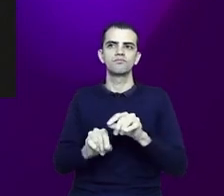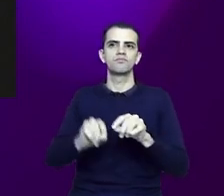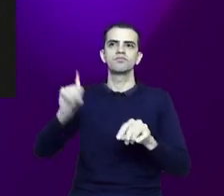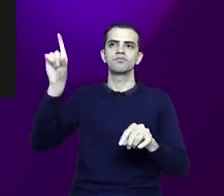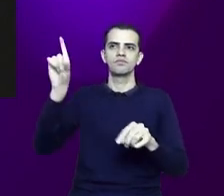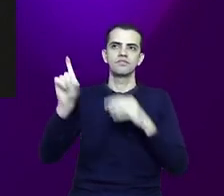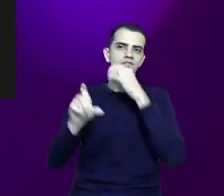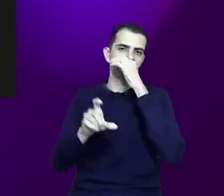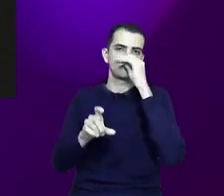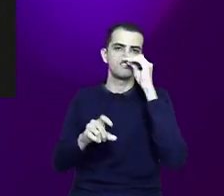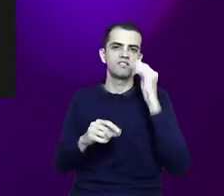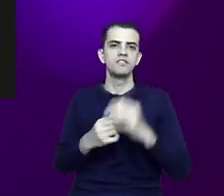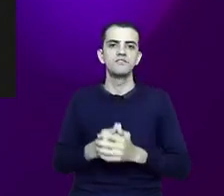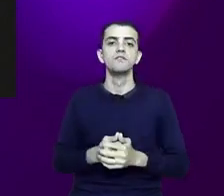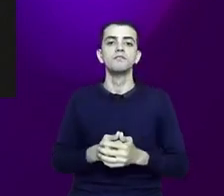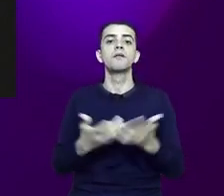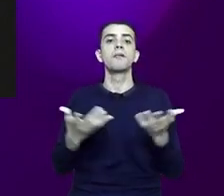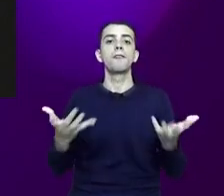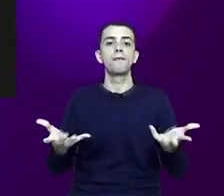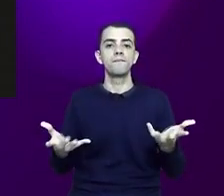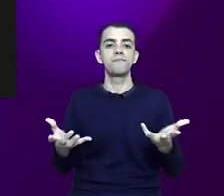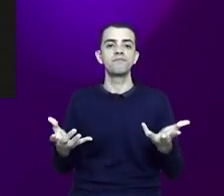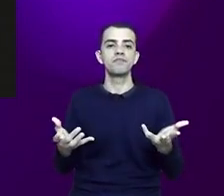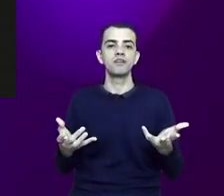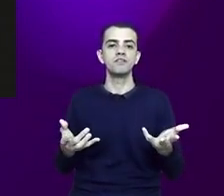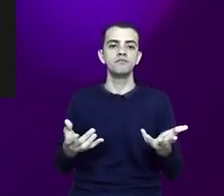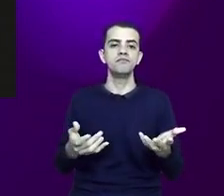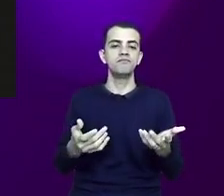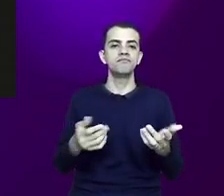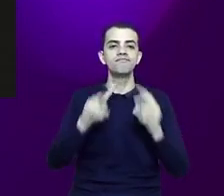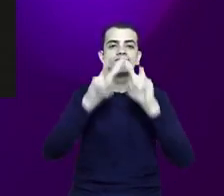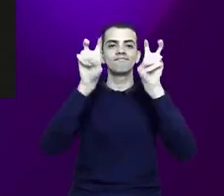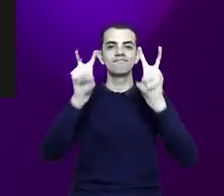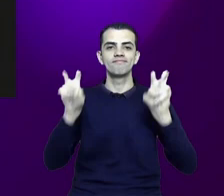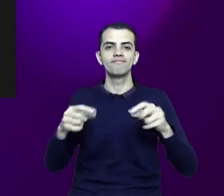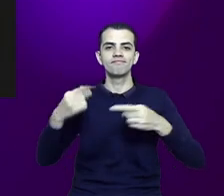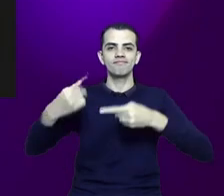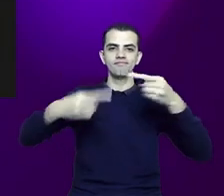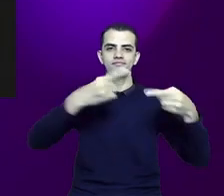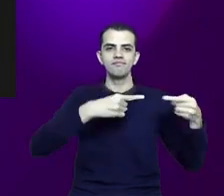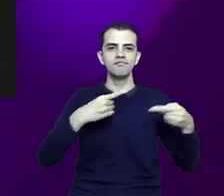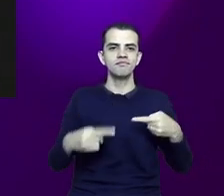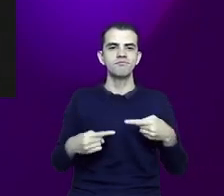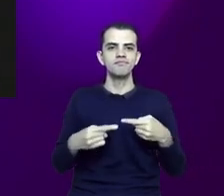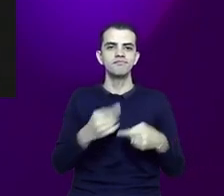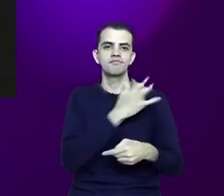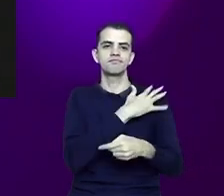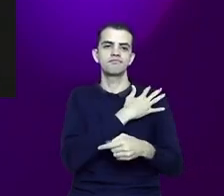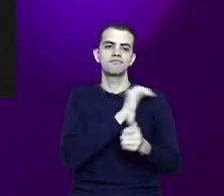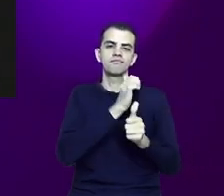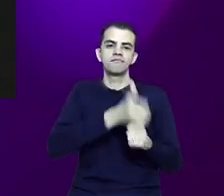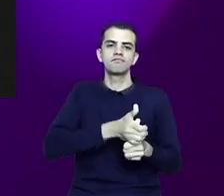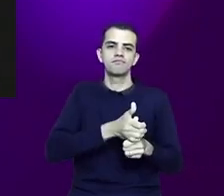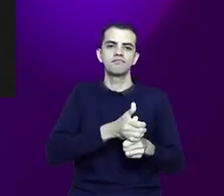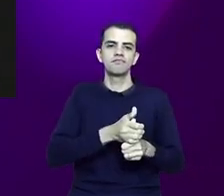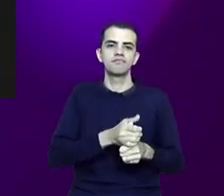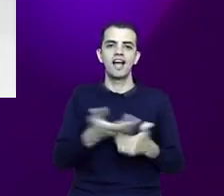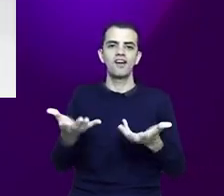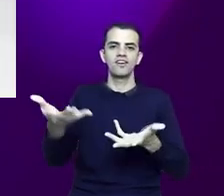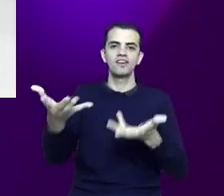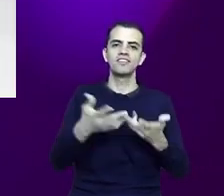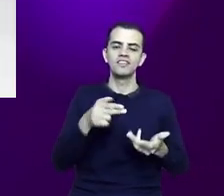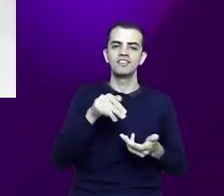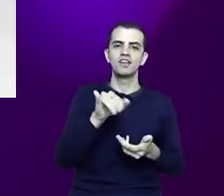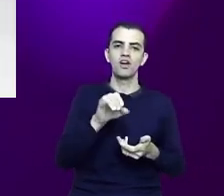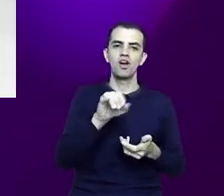que a gente vê aí de tópicos de discussão para falar sobre prótese de ombro. Nicola, vou te convidar